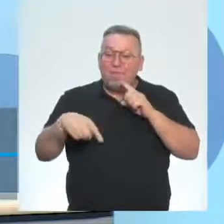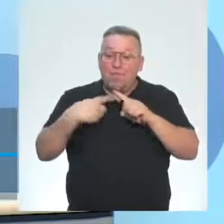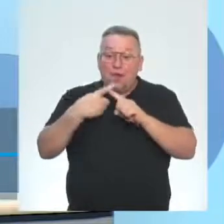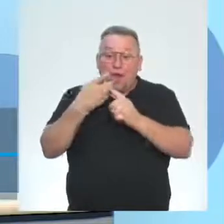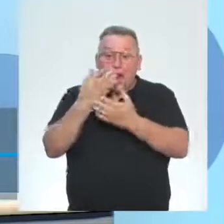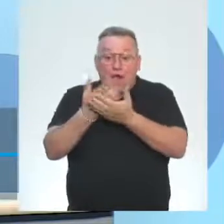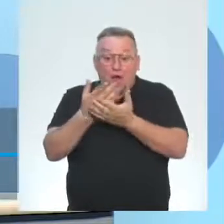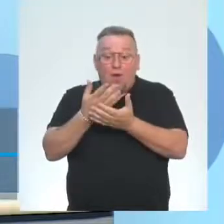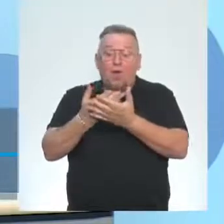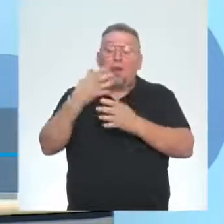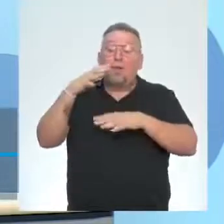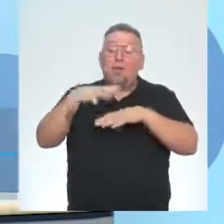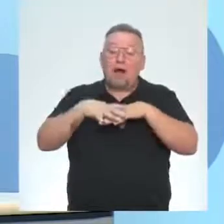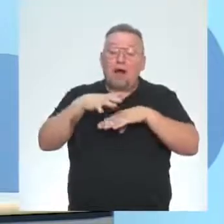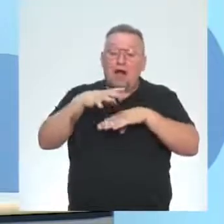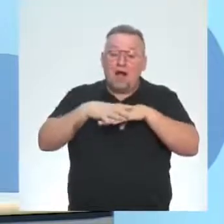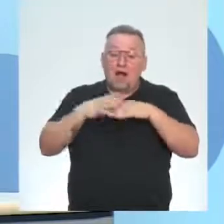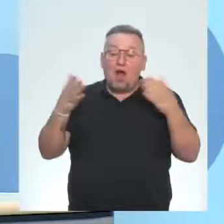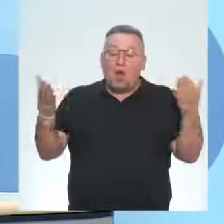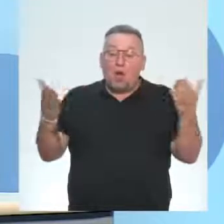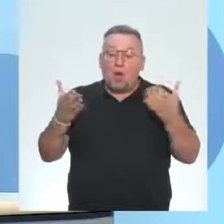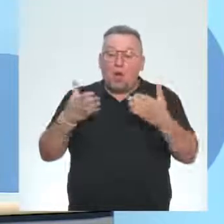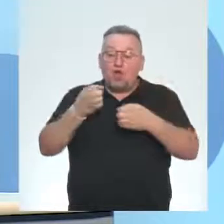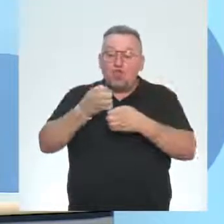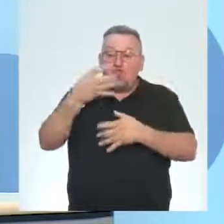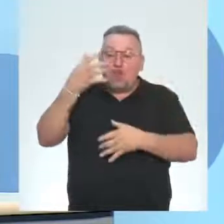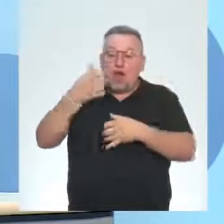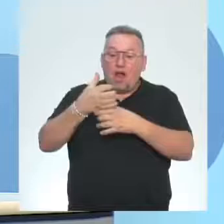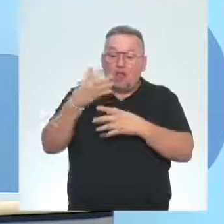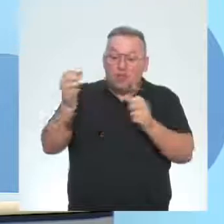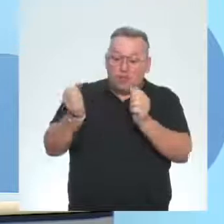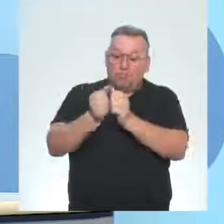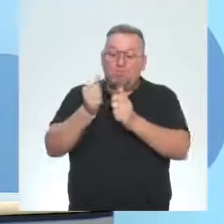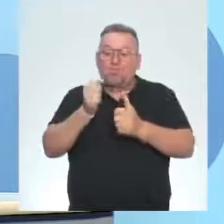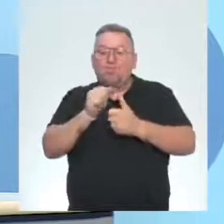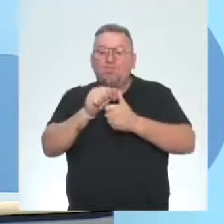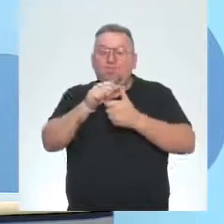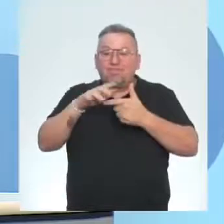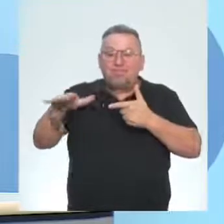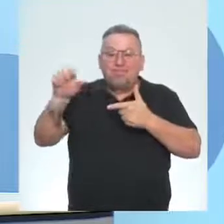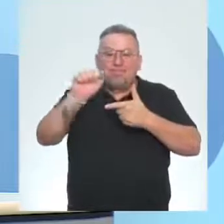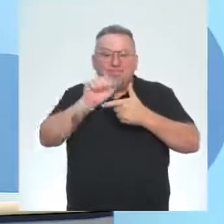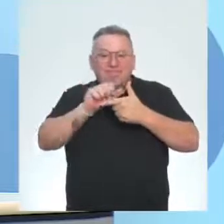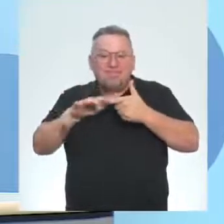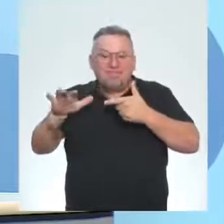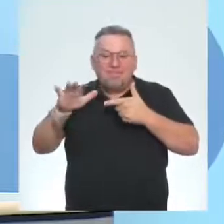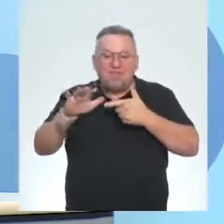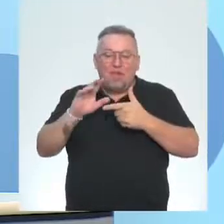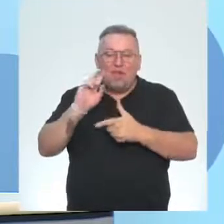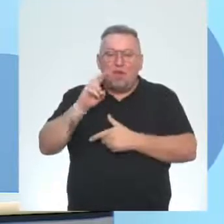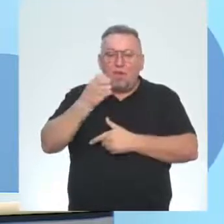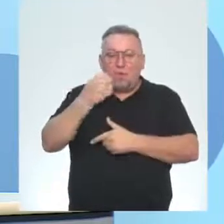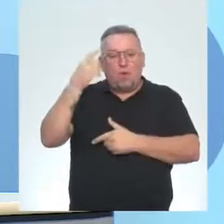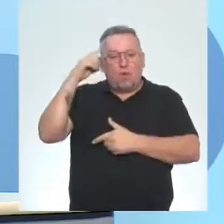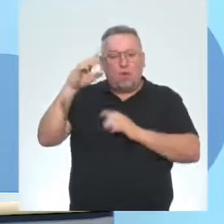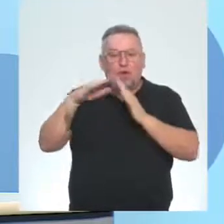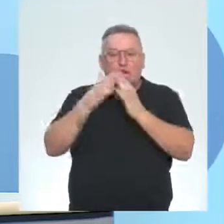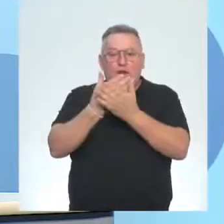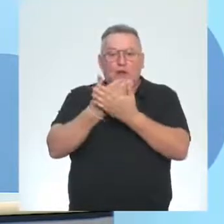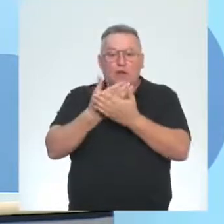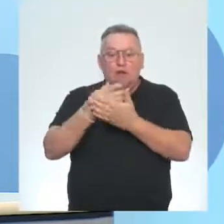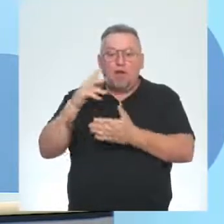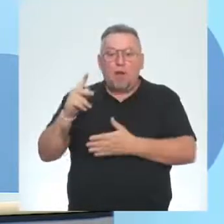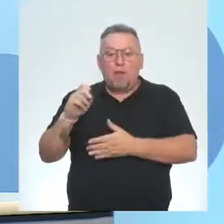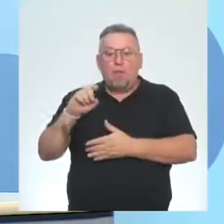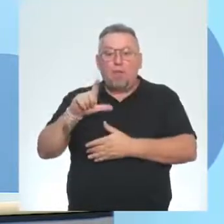de matemática. Hoje eu vou estar aqui acompanhando o chat, acompanhando os professores, já dando um bom dia, Tony. Aqui, ó, um bom dia da escola Pedro